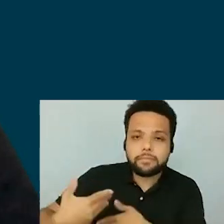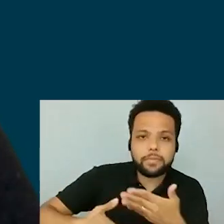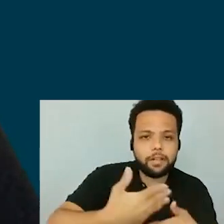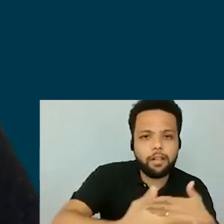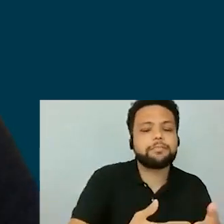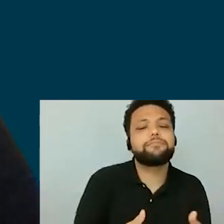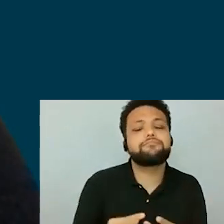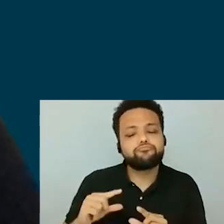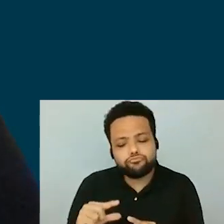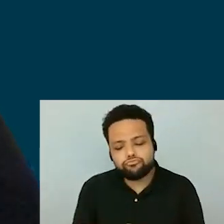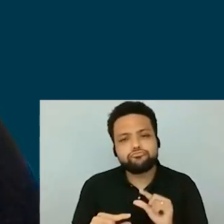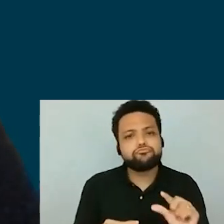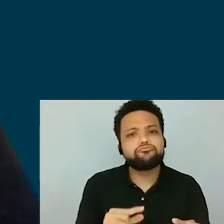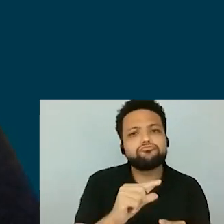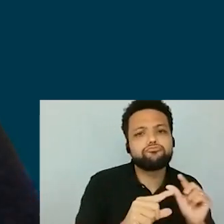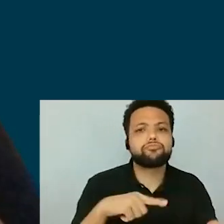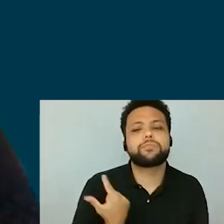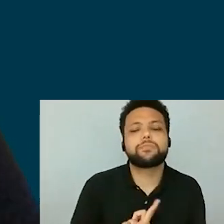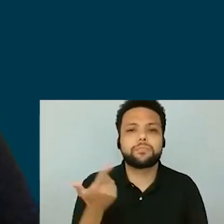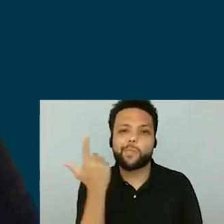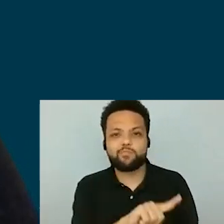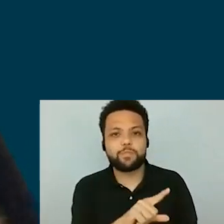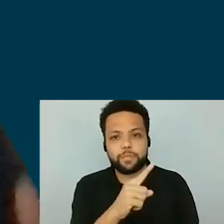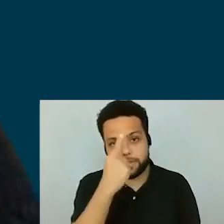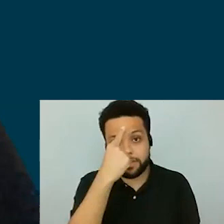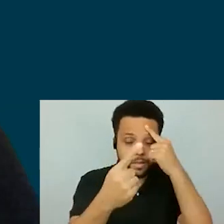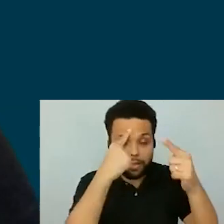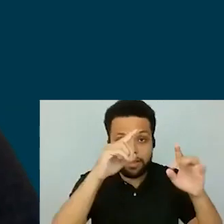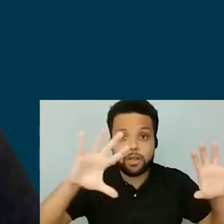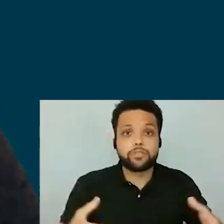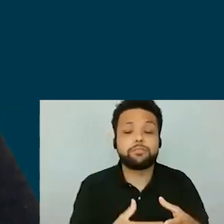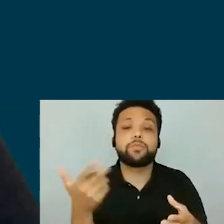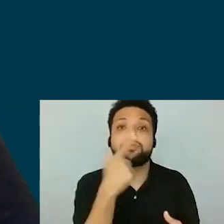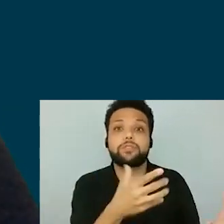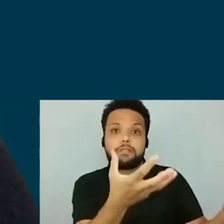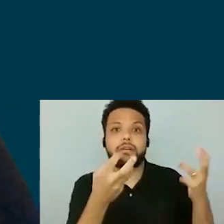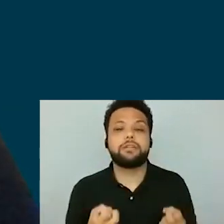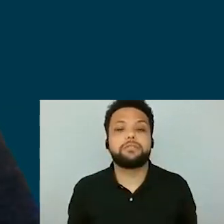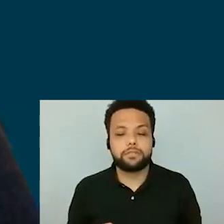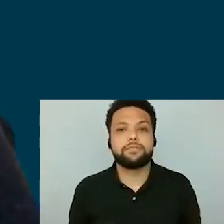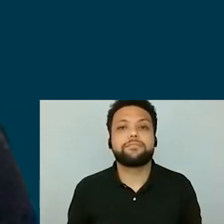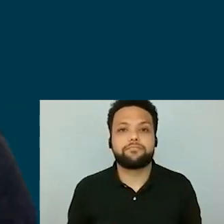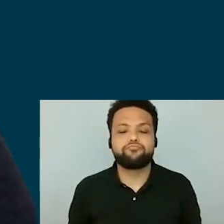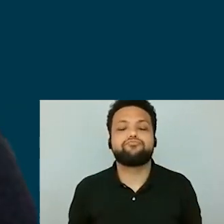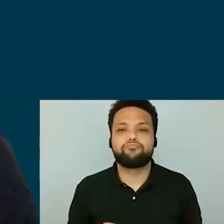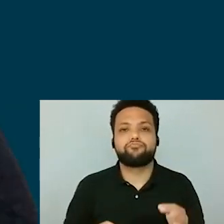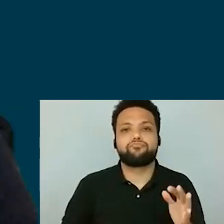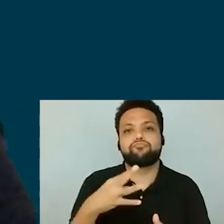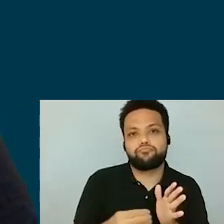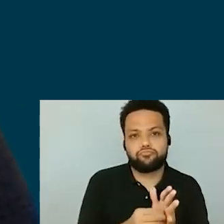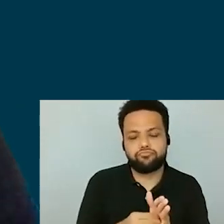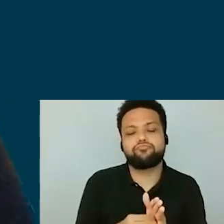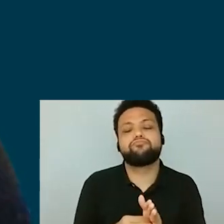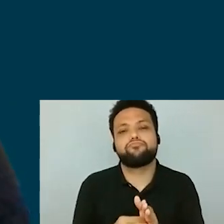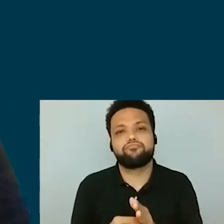que aos poucos a gente foi dirimindo as dúvidas e o time conseguiu abraçar essa abordagem do Build Security e